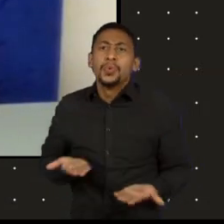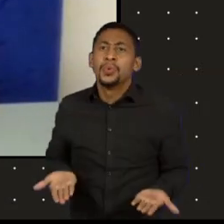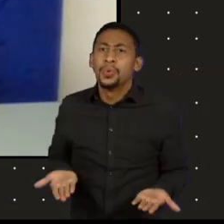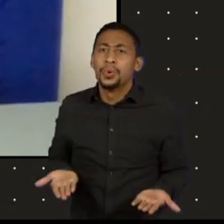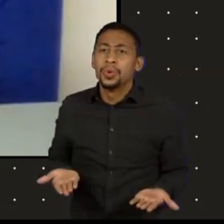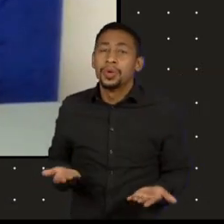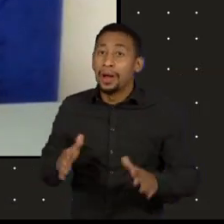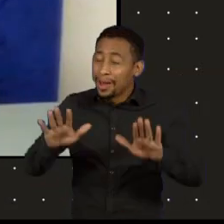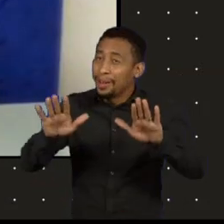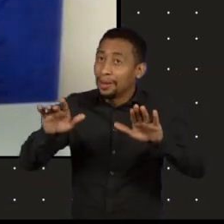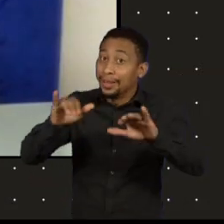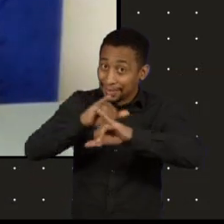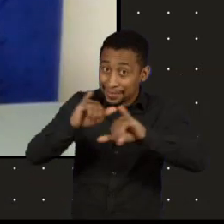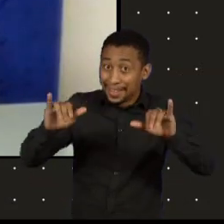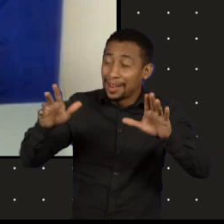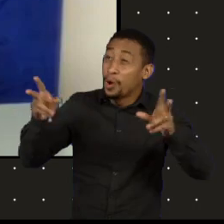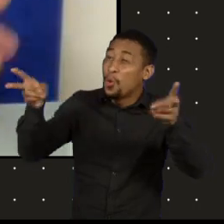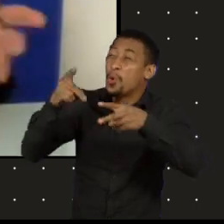ar-condicionado.